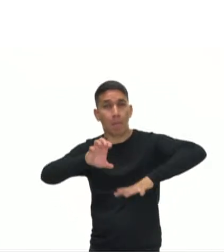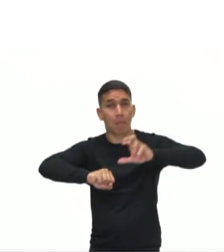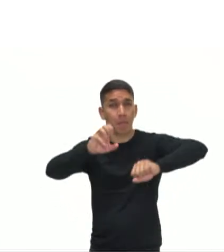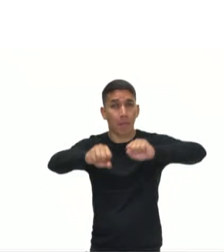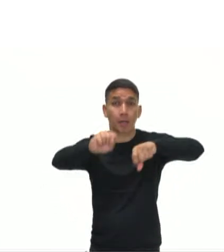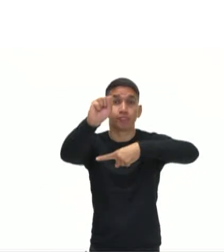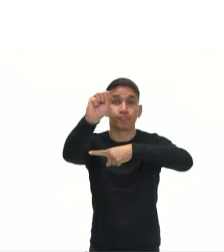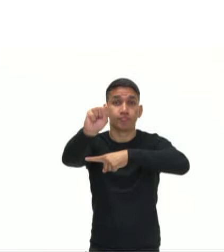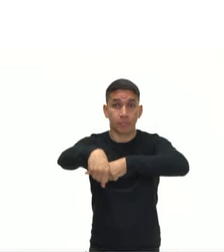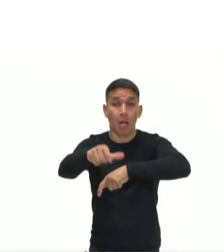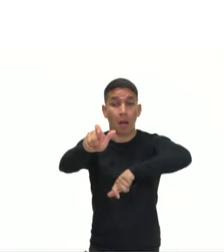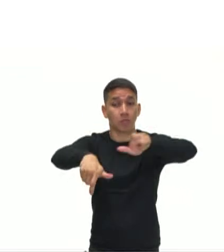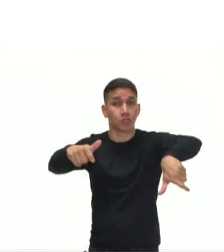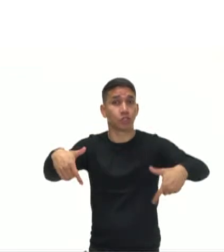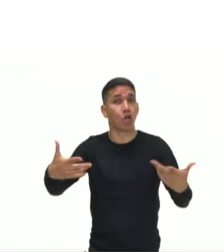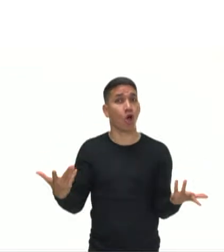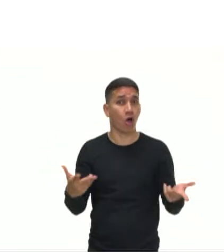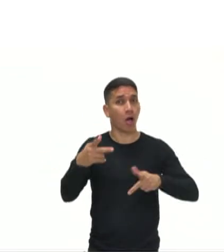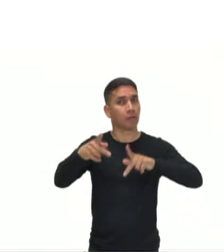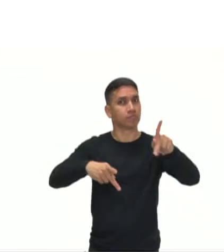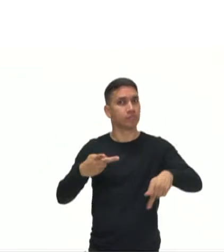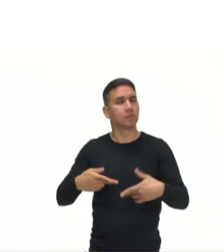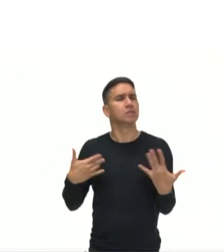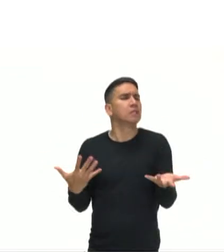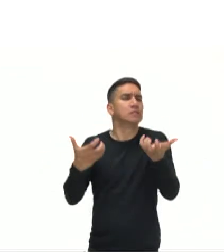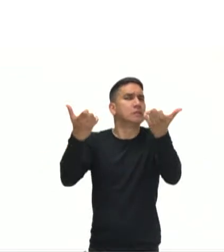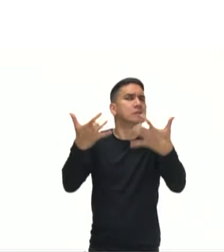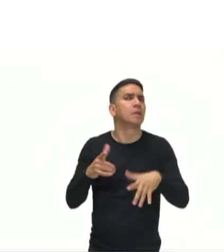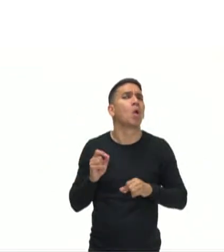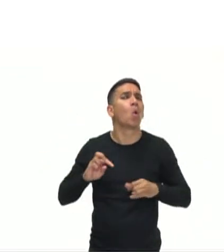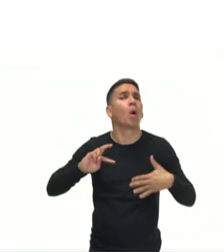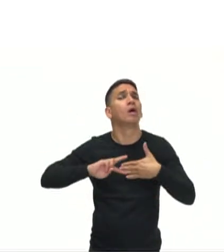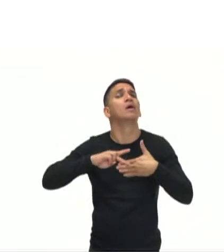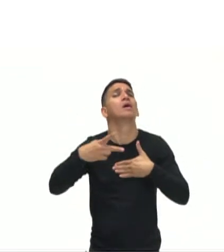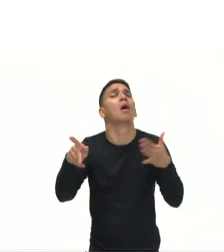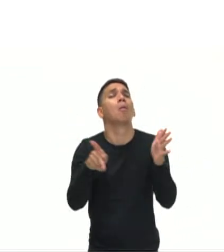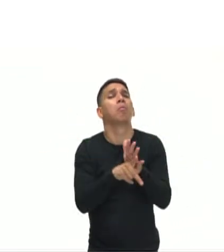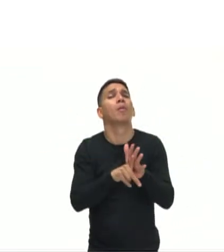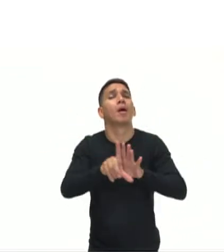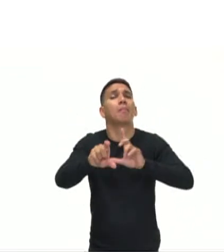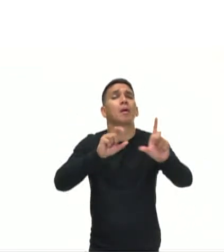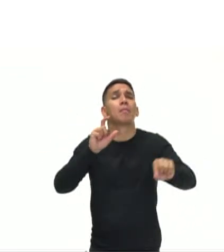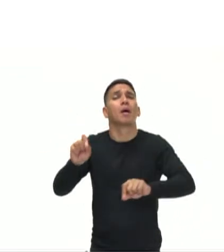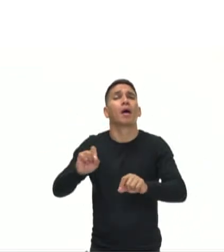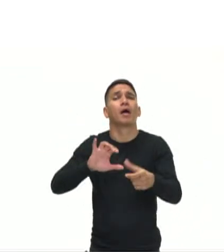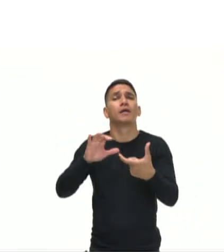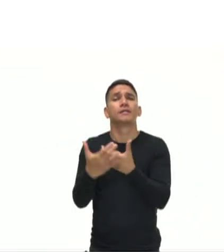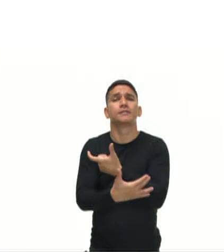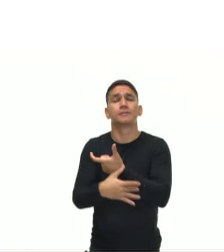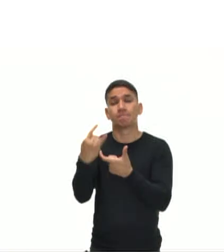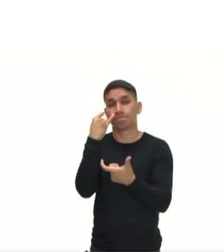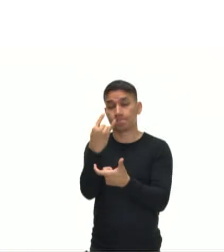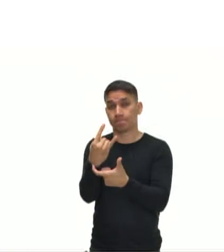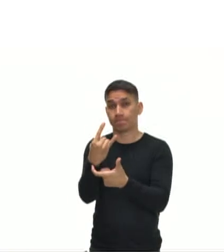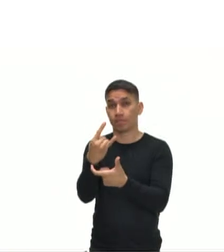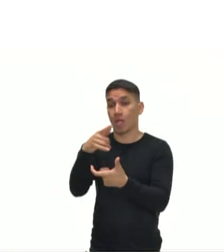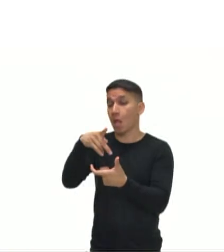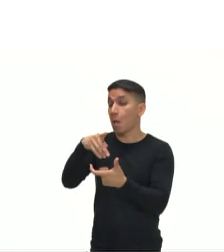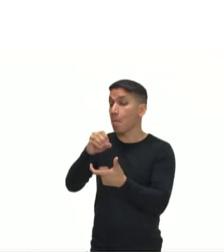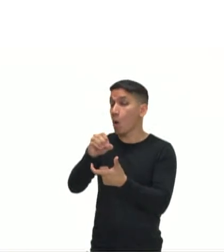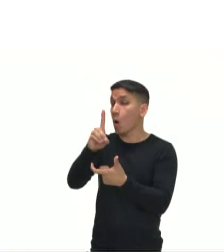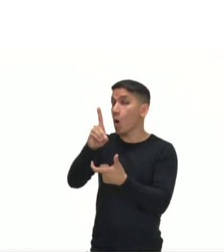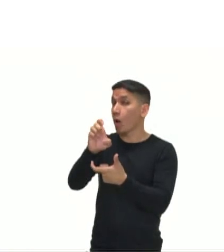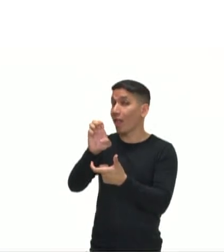engajamento cívico. Explica o efeito produzido pela escolha da palavra em destaque.